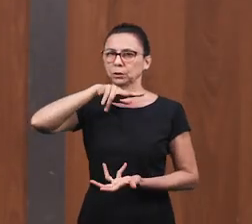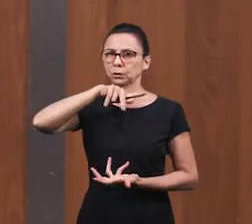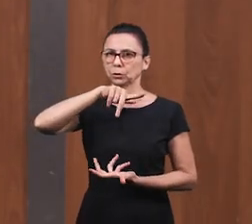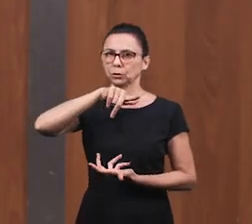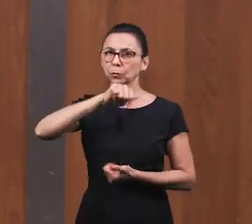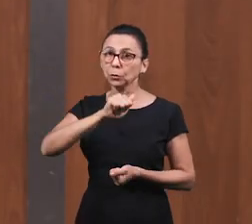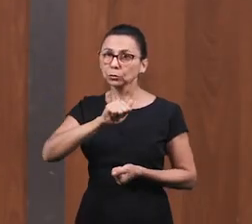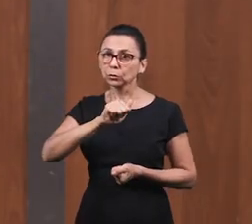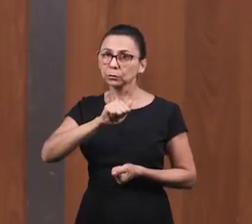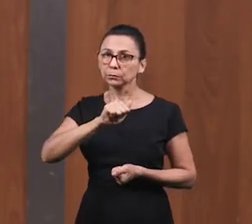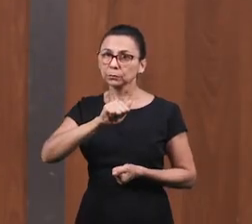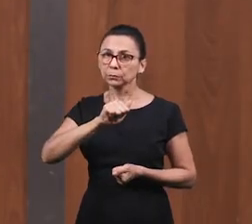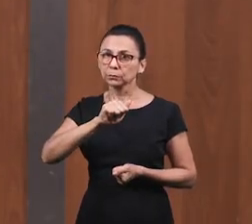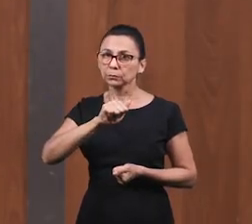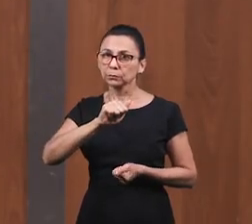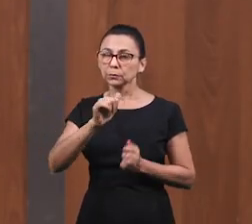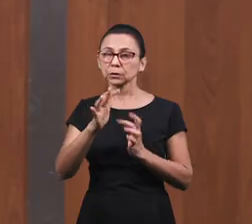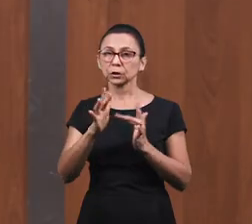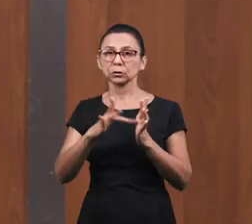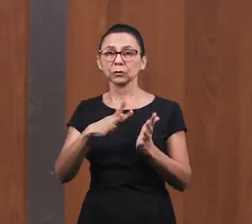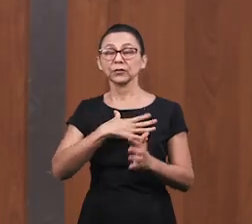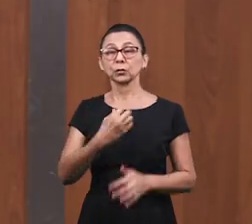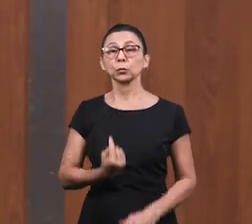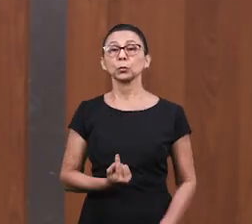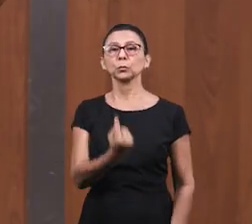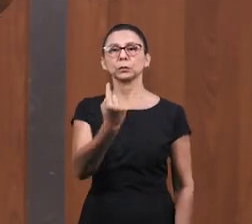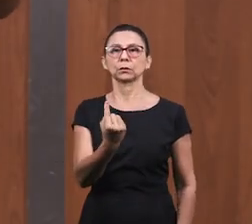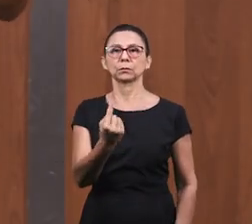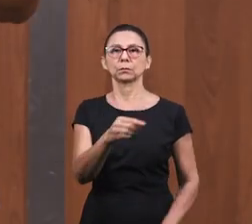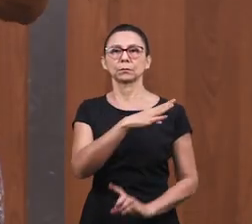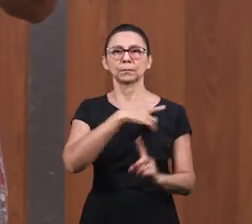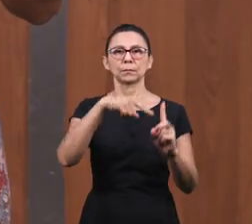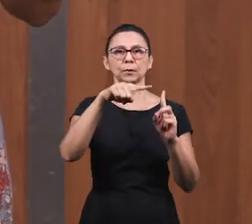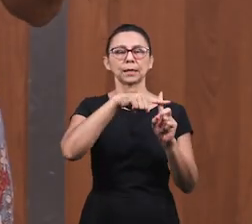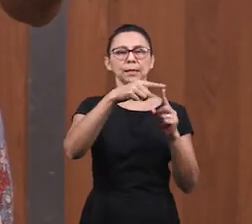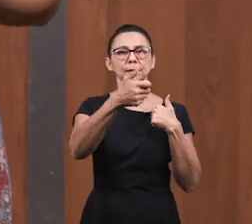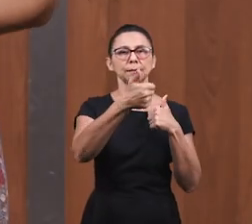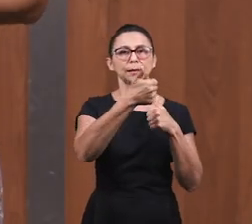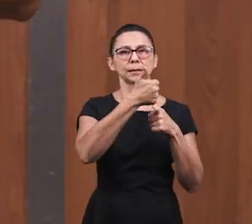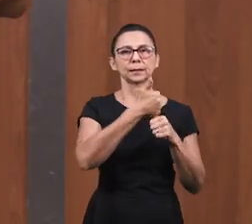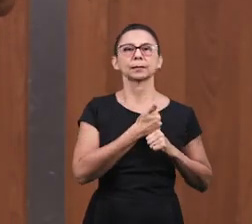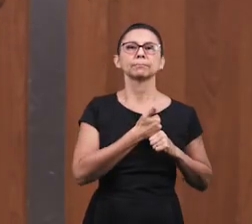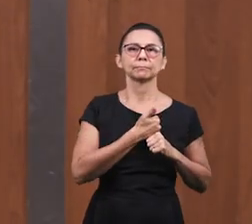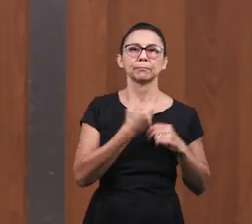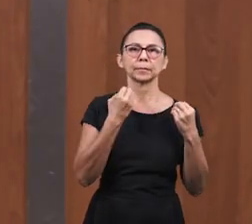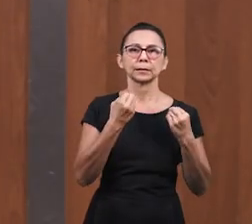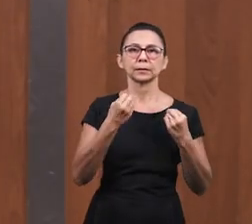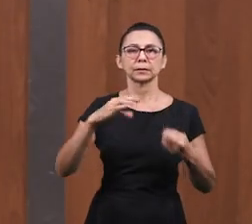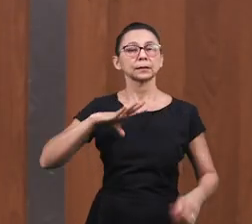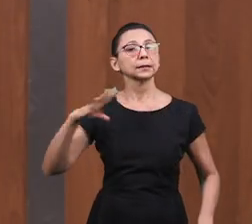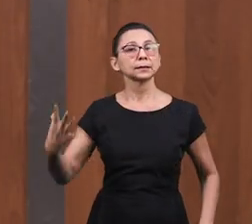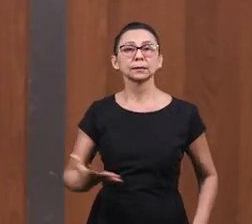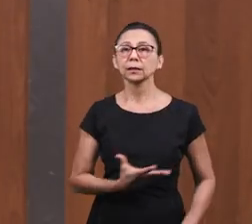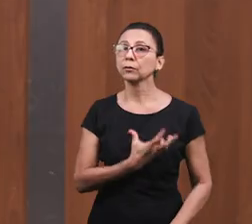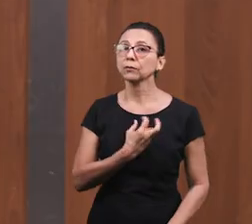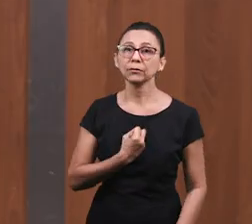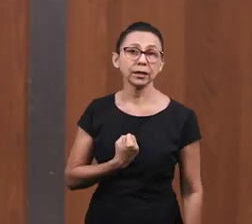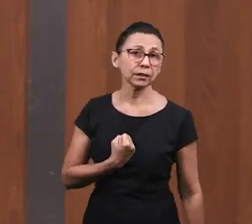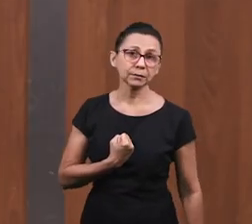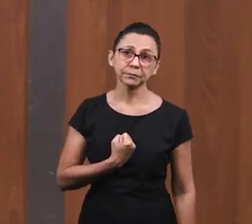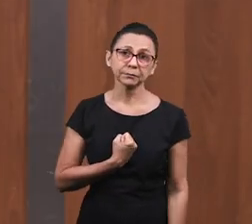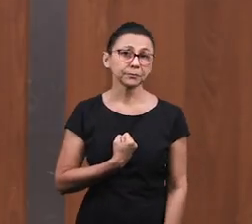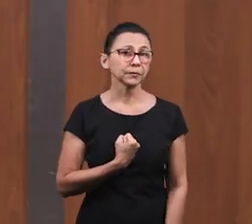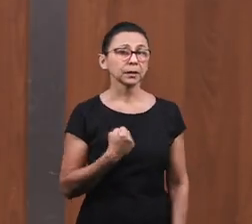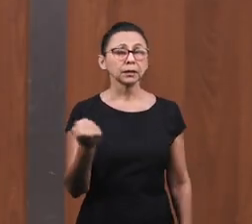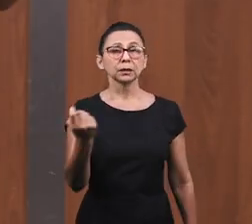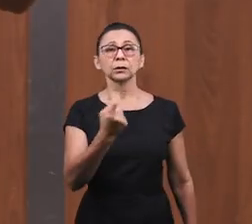crê não pereça, mas tenha vida eterna. Então, a salvação em Jesus, ela é acessível a